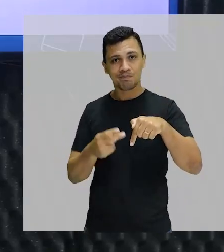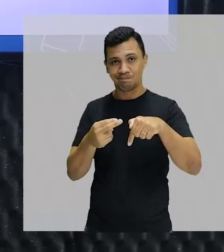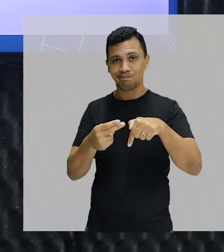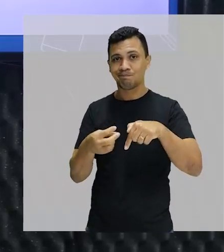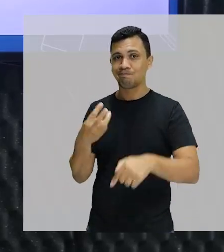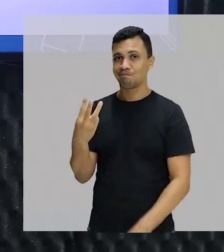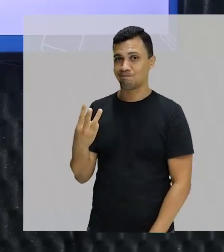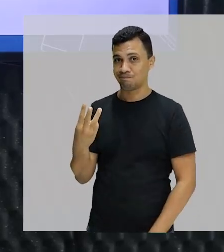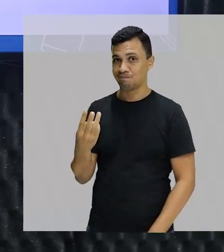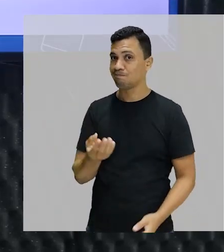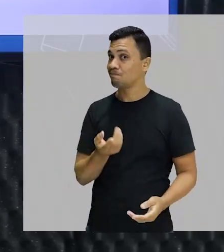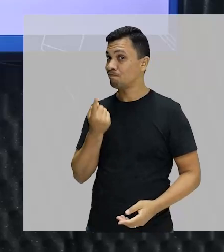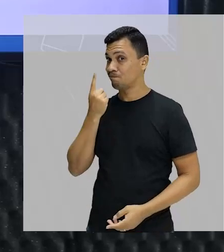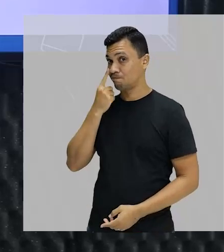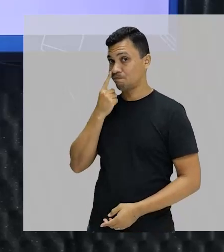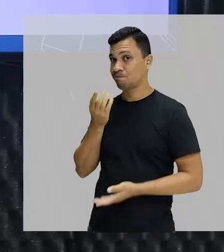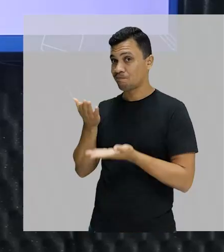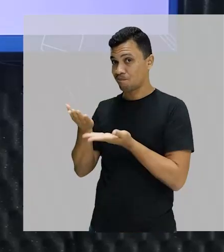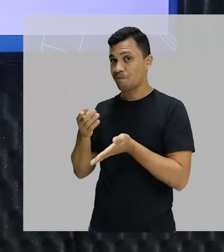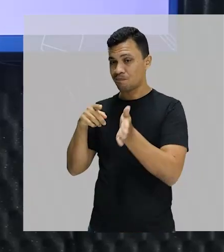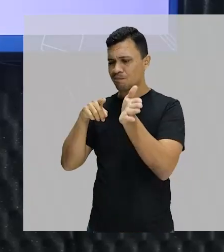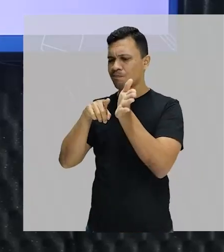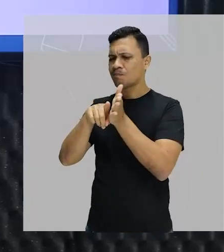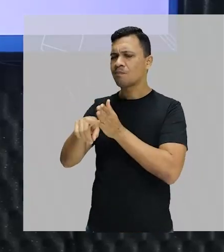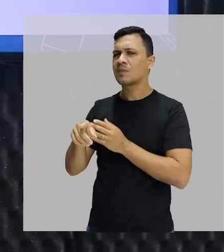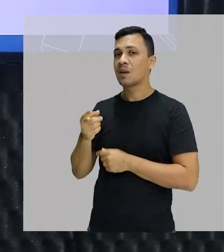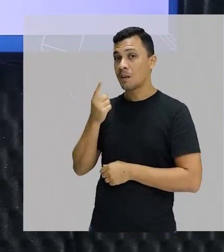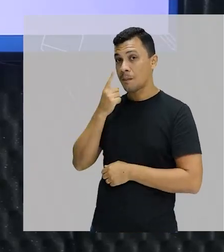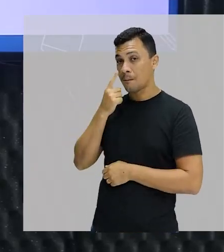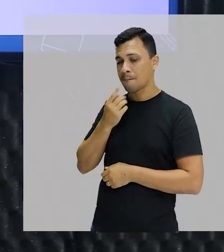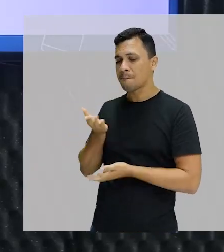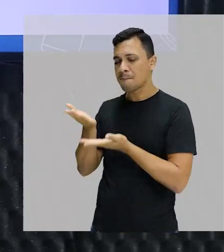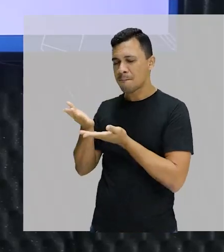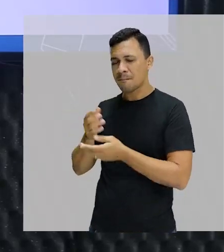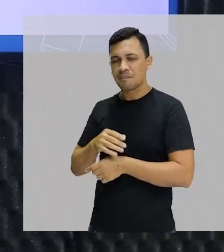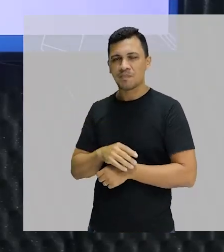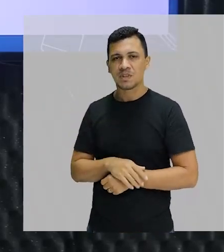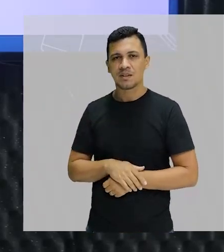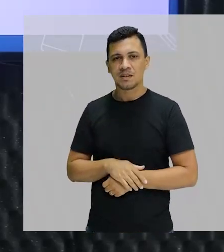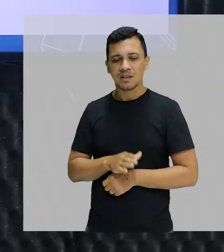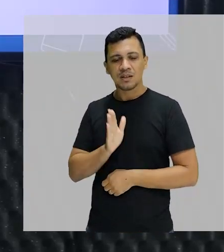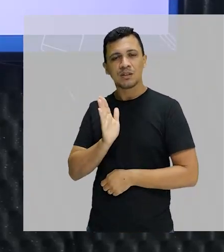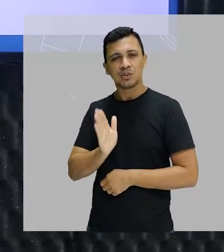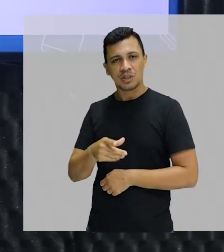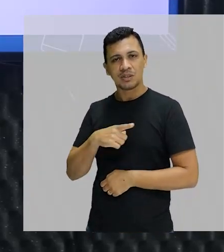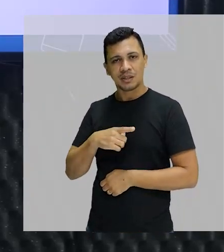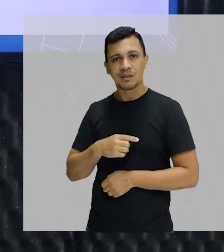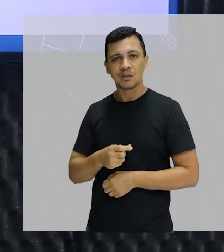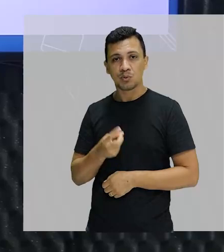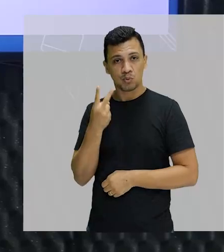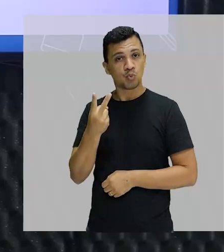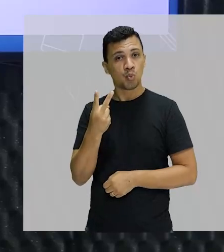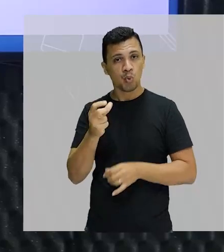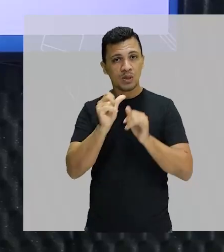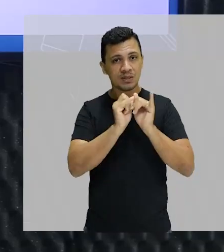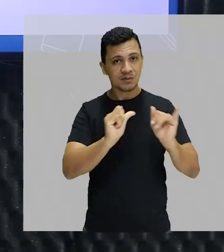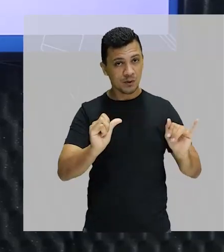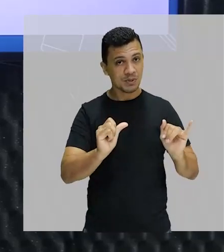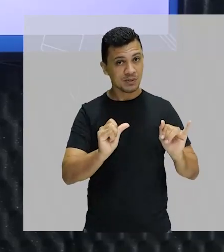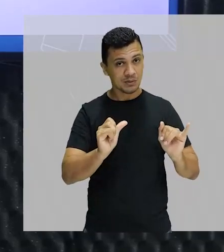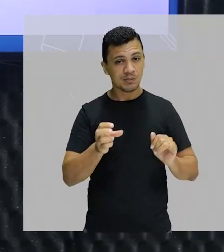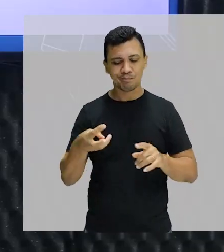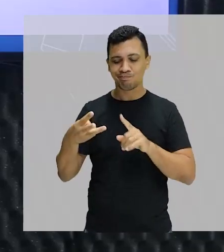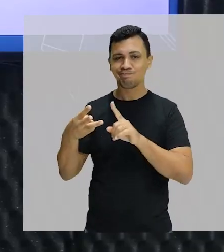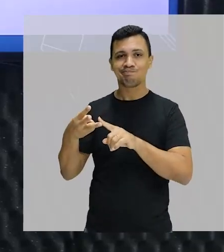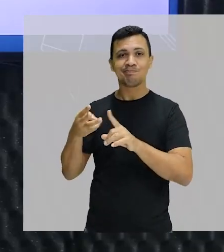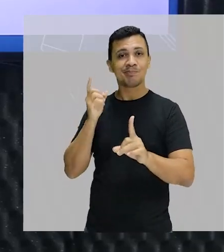só, pelo enunciado que está sendo posto aqui, ele já deu duas informações para nós e está pedindo uma terceira